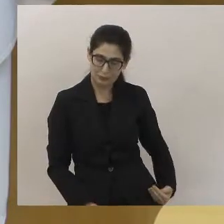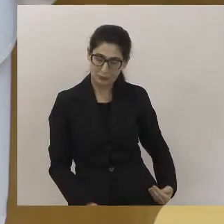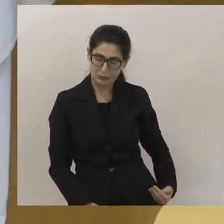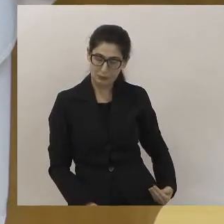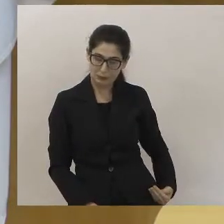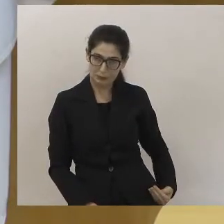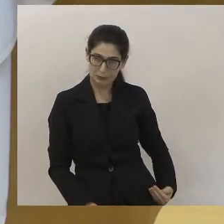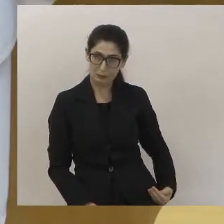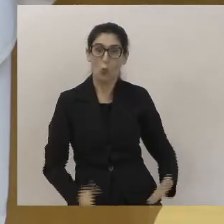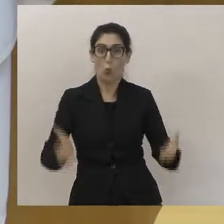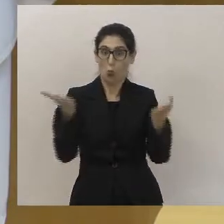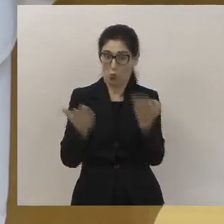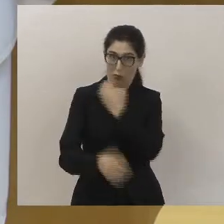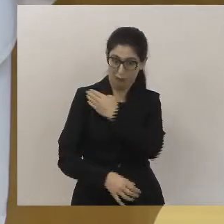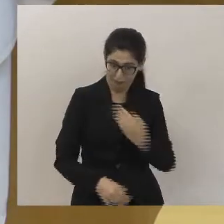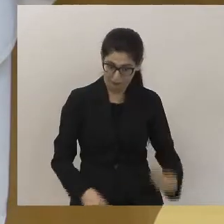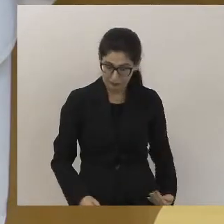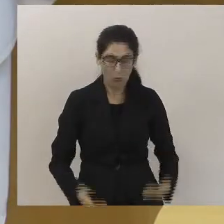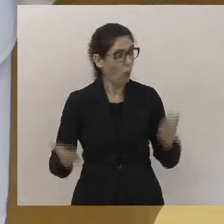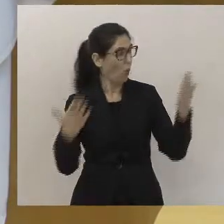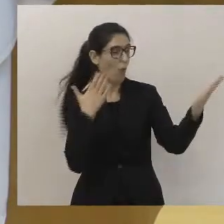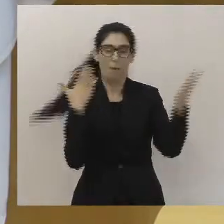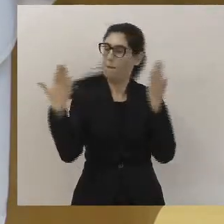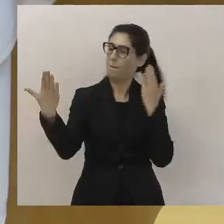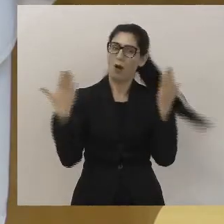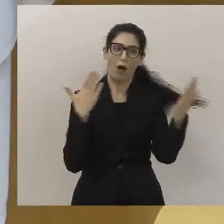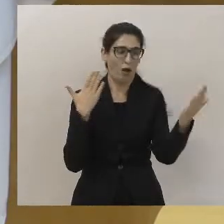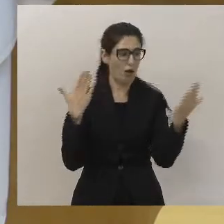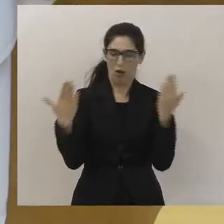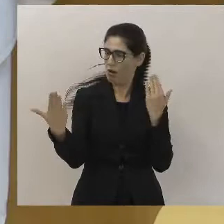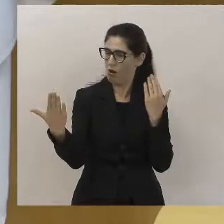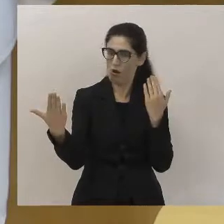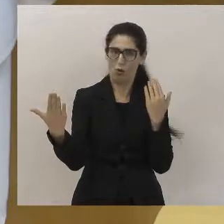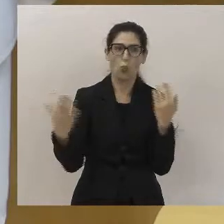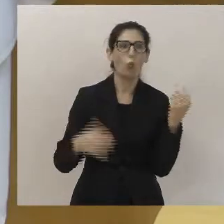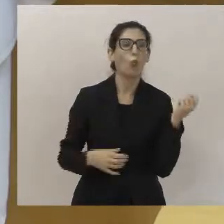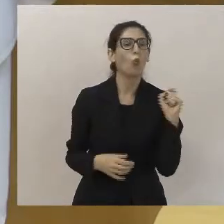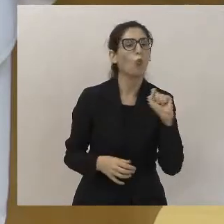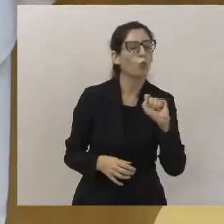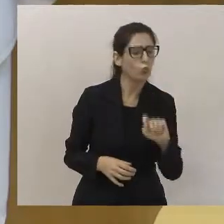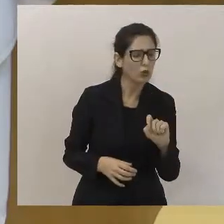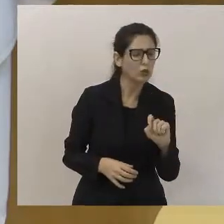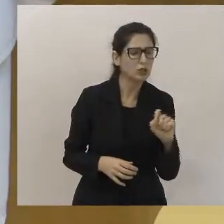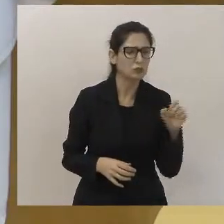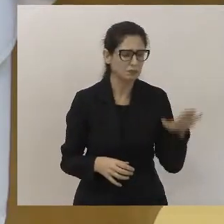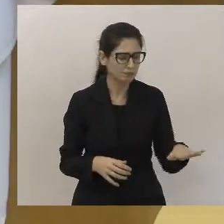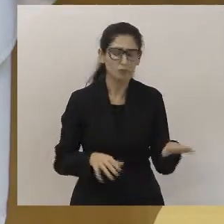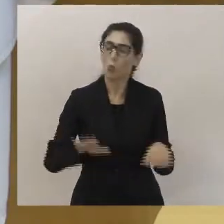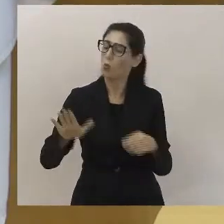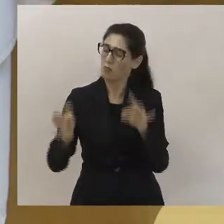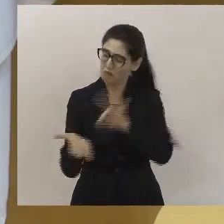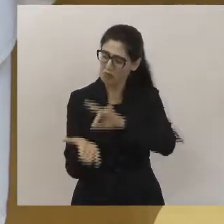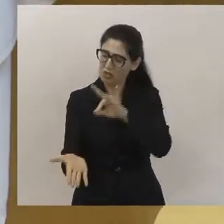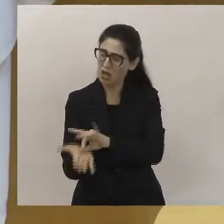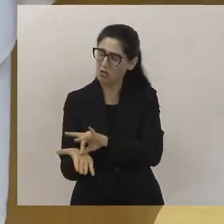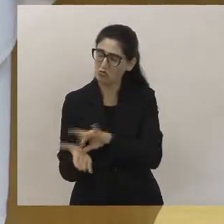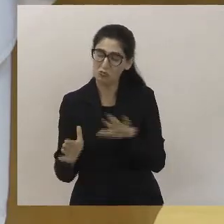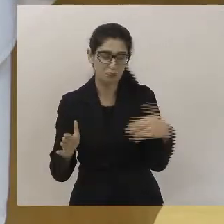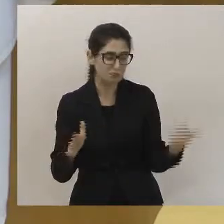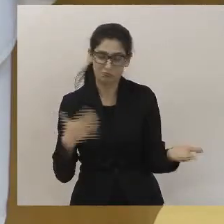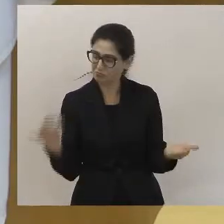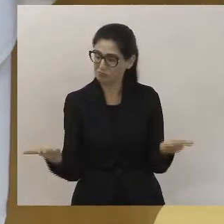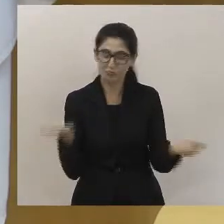logicamente a gente faz algumas comparações o que está aqui porque está sendo apresentado aqui e aí obviamente